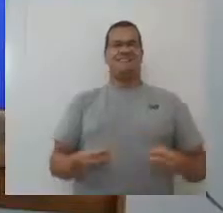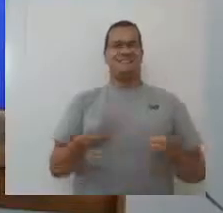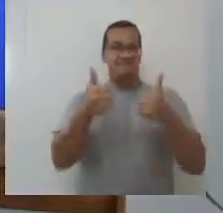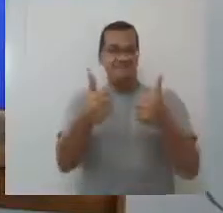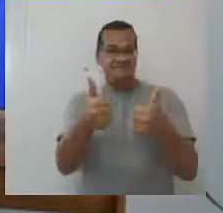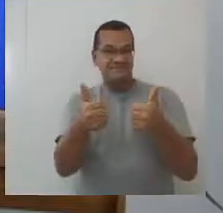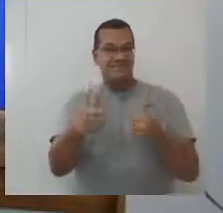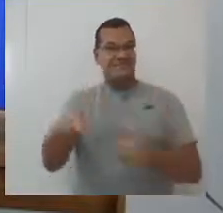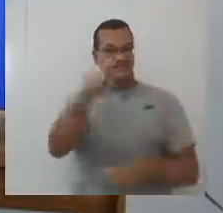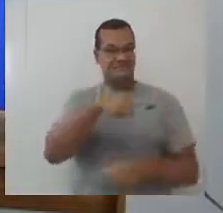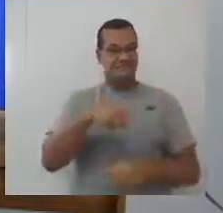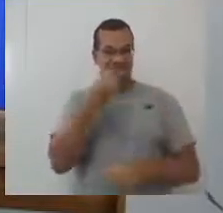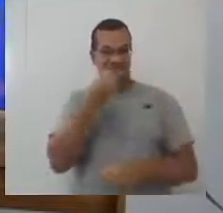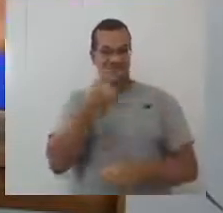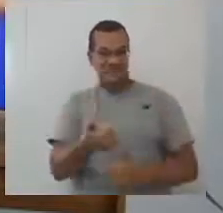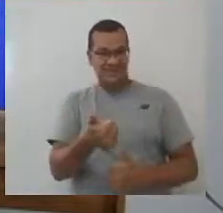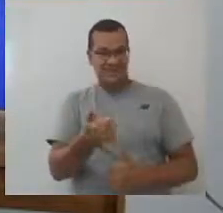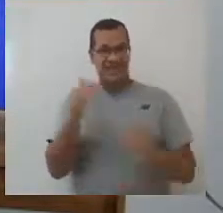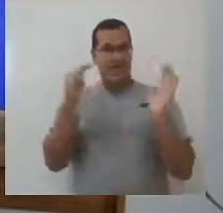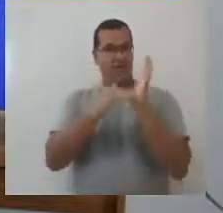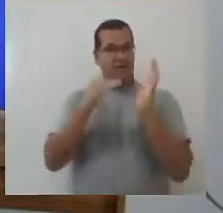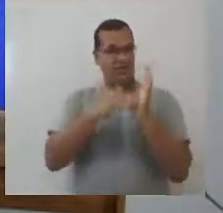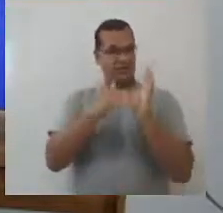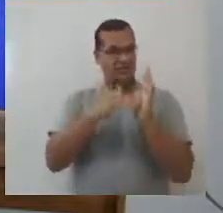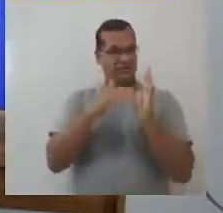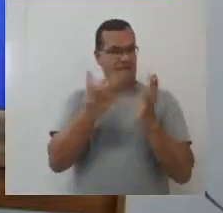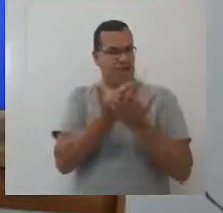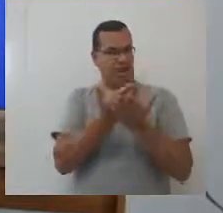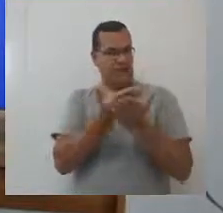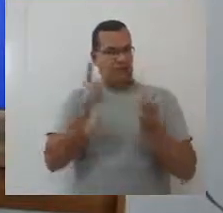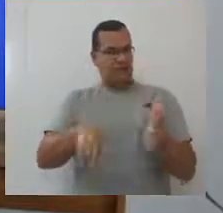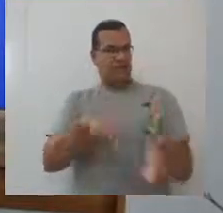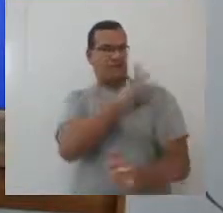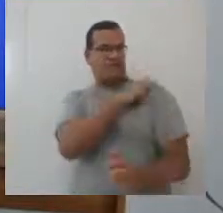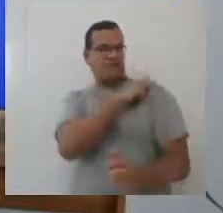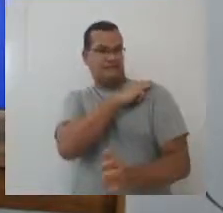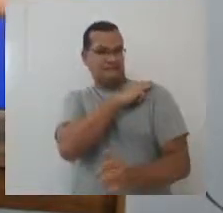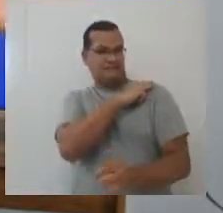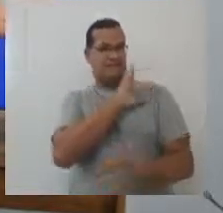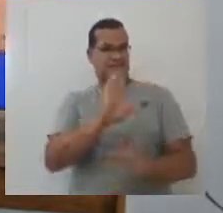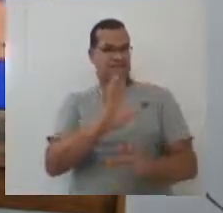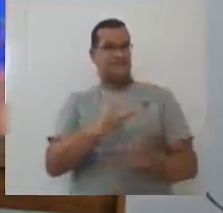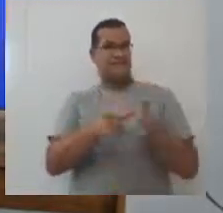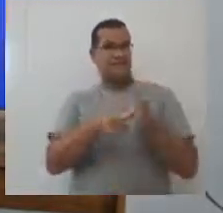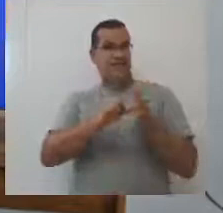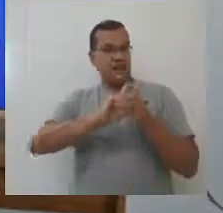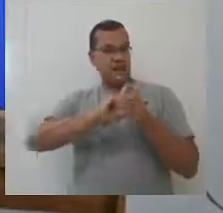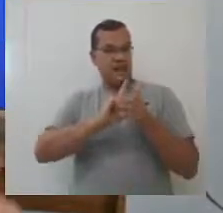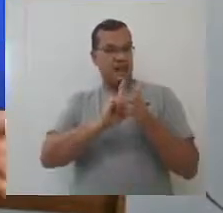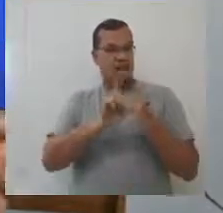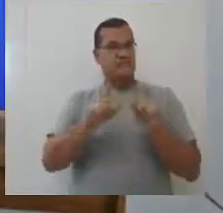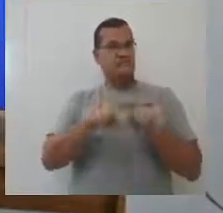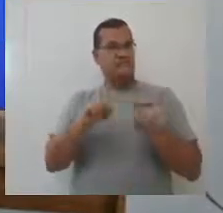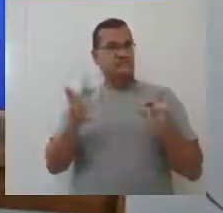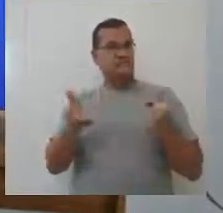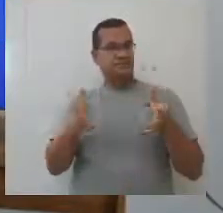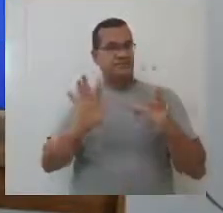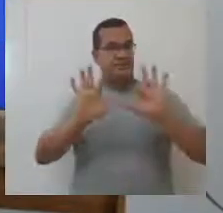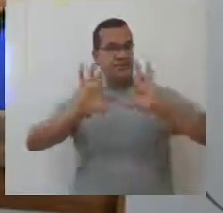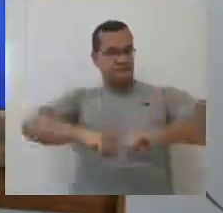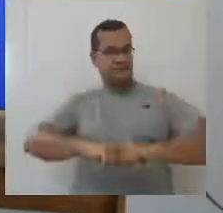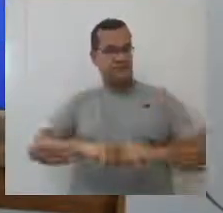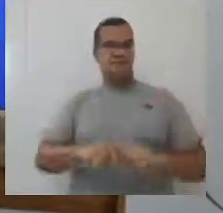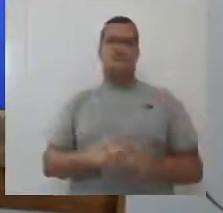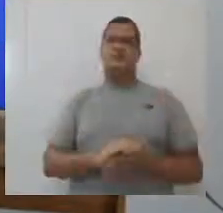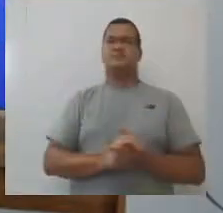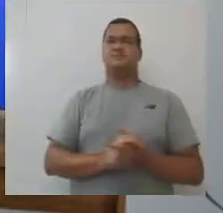Fala, pessoas! E aí, galera? A última da terça, né? A gente é acostumado a fazer a última antes do final de semana, agora a gente tá numa terça.